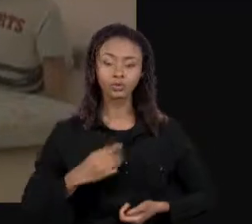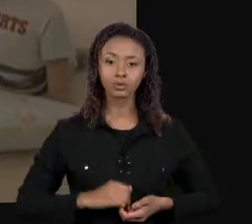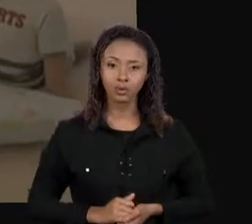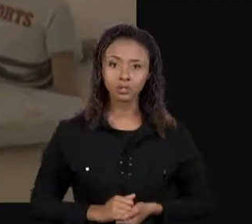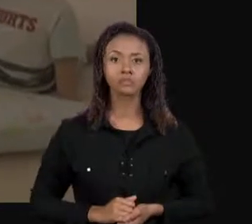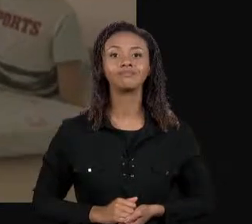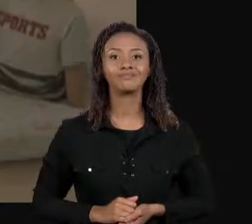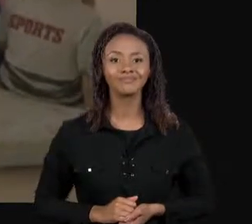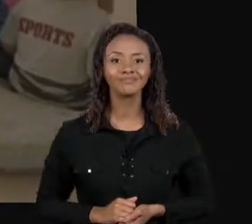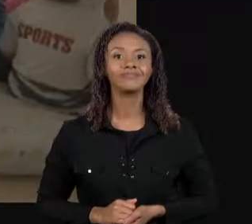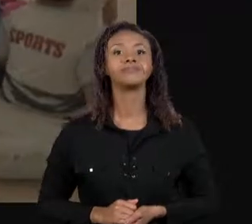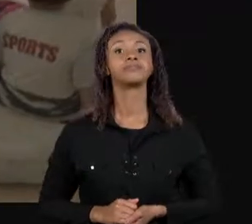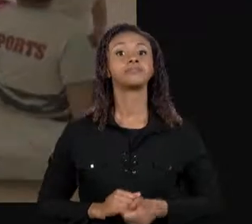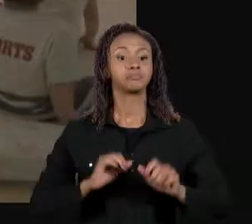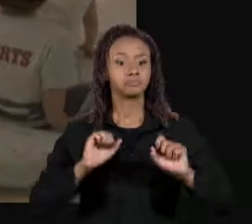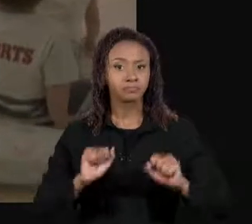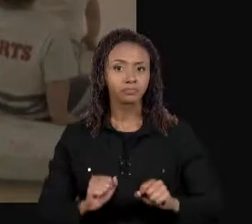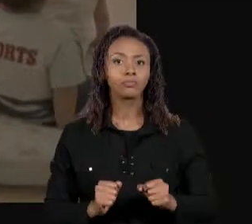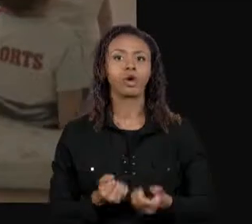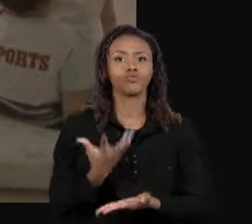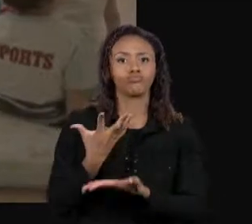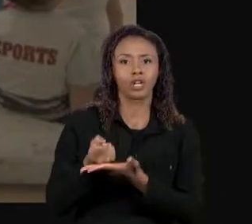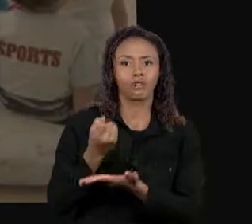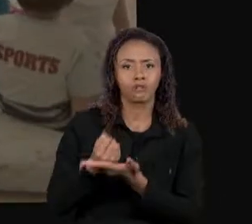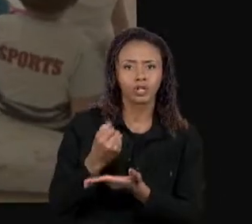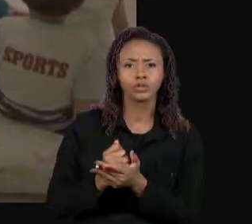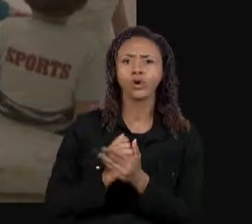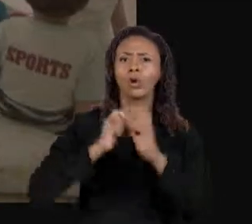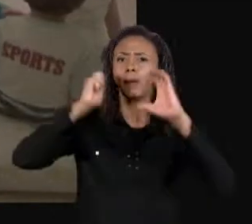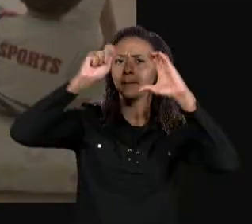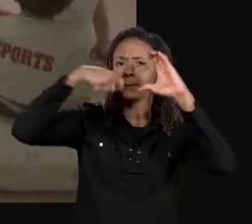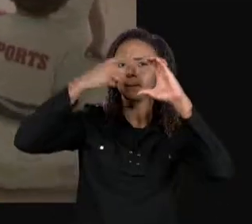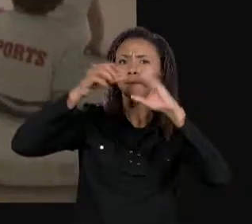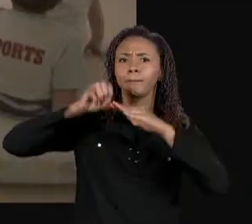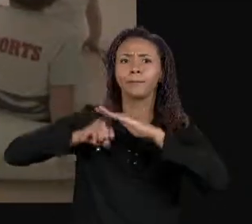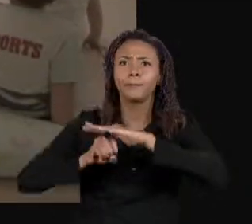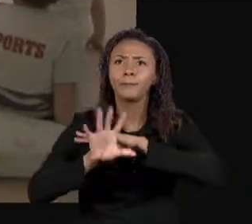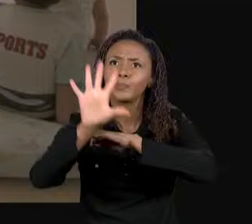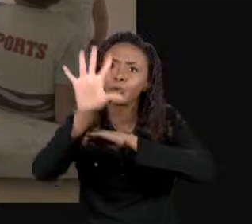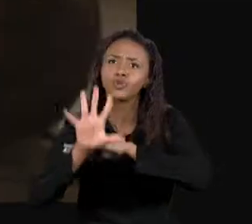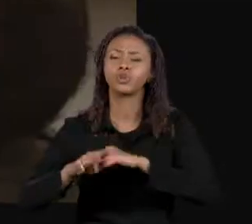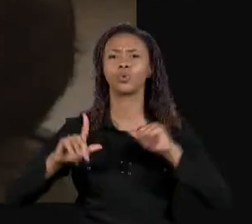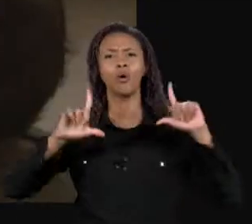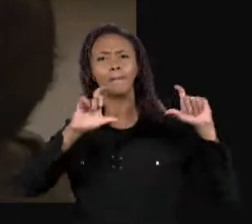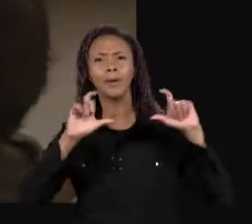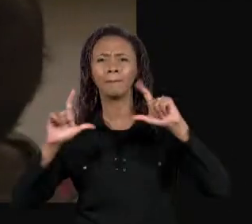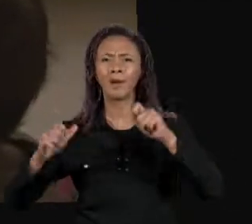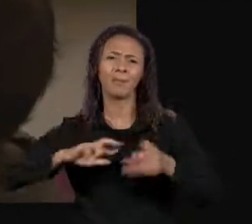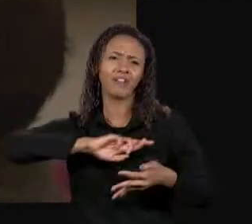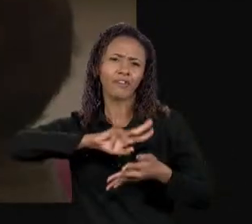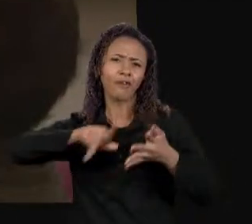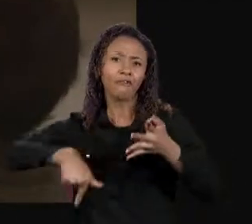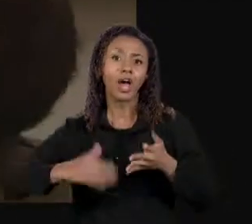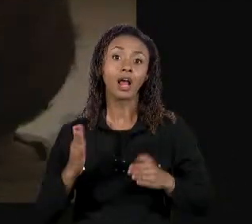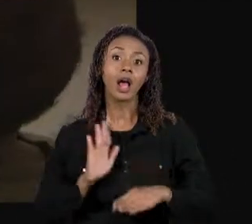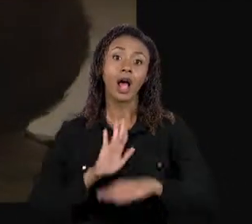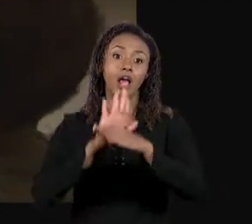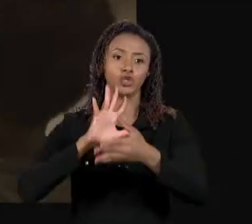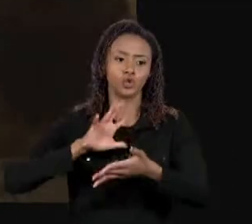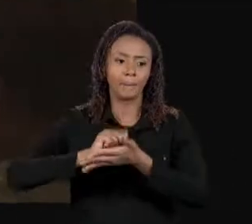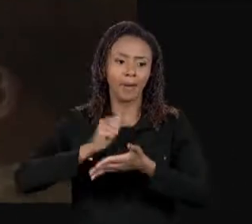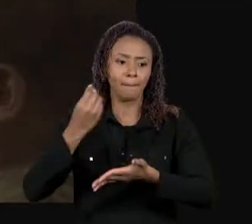a utilização de gravadores, projetores, computadores, máquinas fotográficas e outros recursos tecnológicos